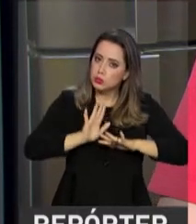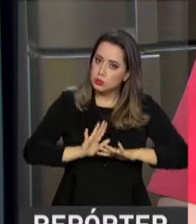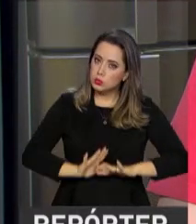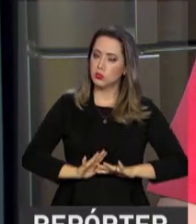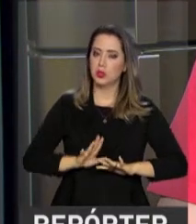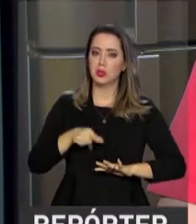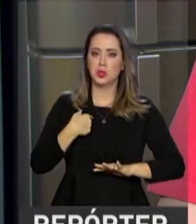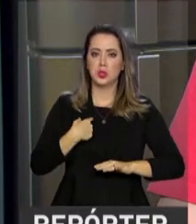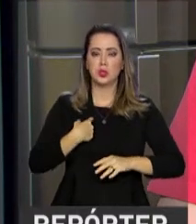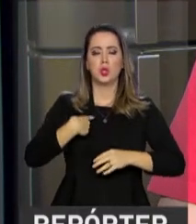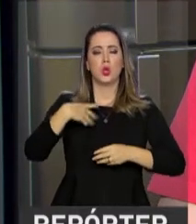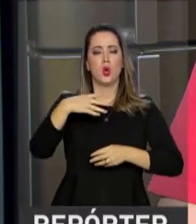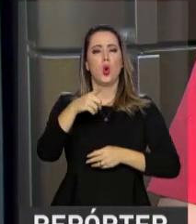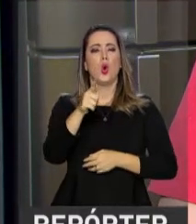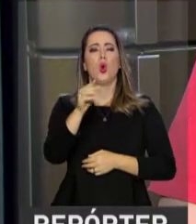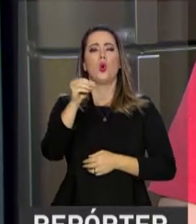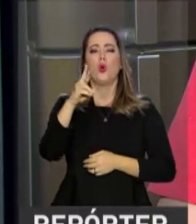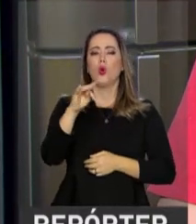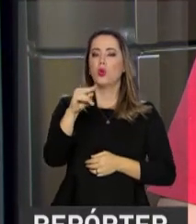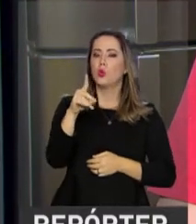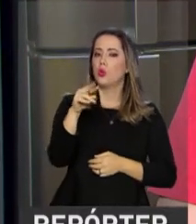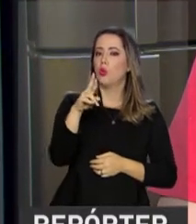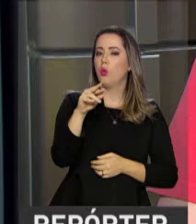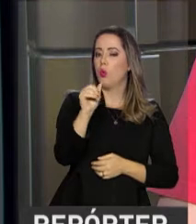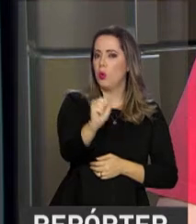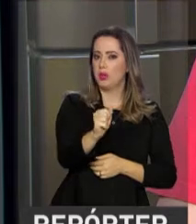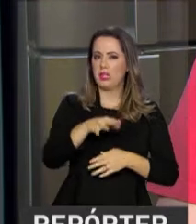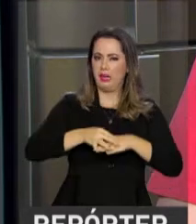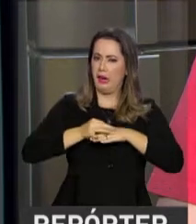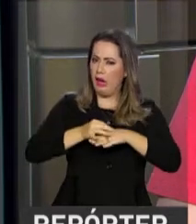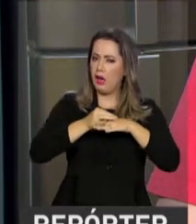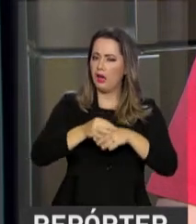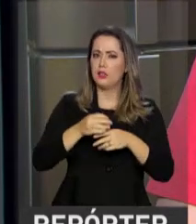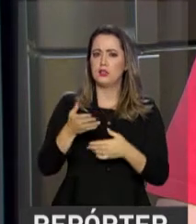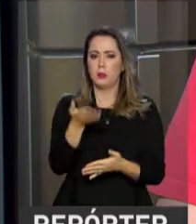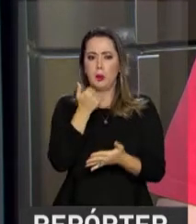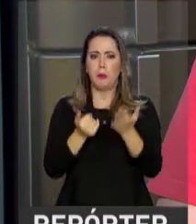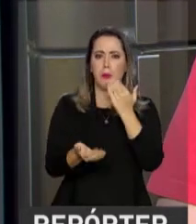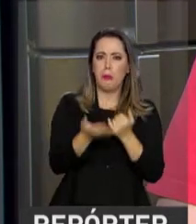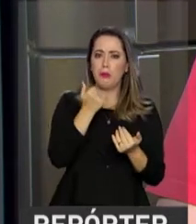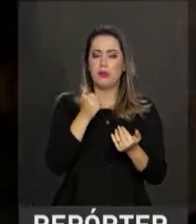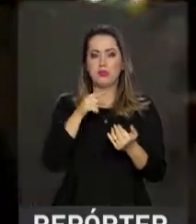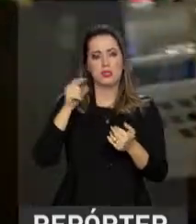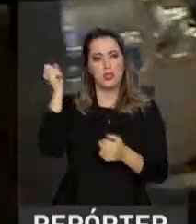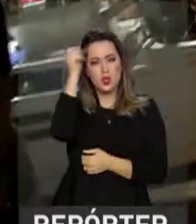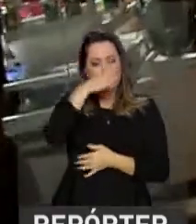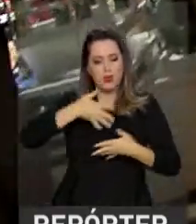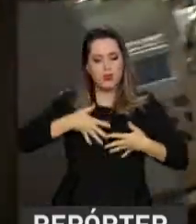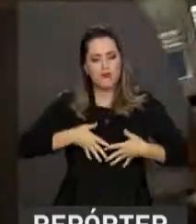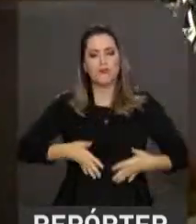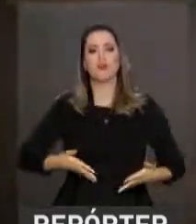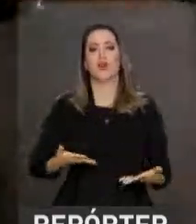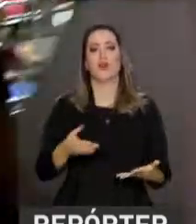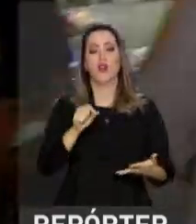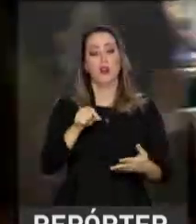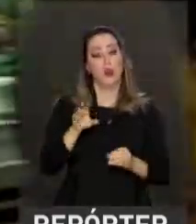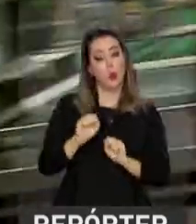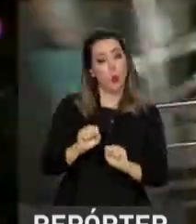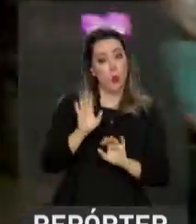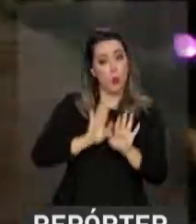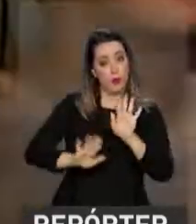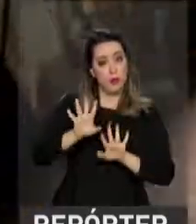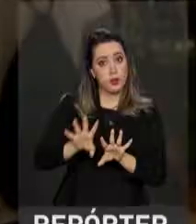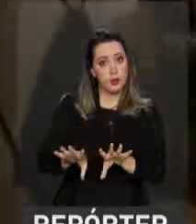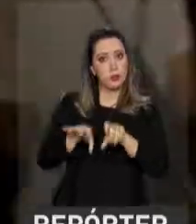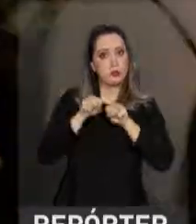muito gordurosos e são muito ricos em proteínas, carnes vermelhas, são de difícil digestão. Tem que tomar muito cuidado só com contaminação.